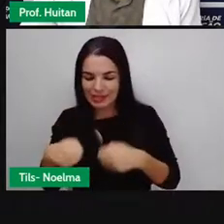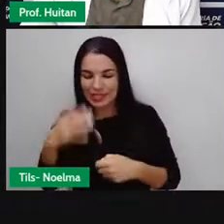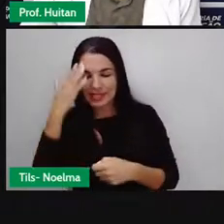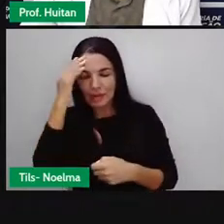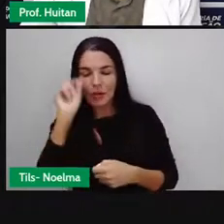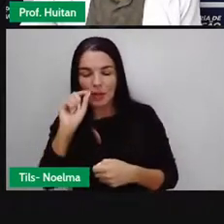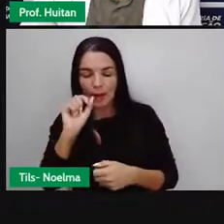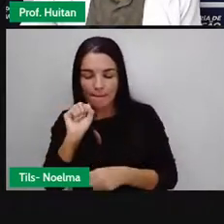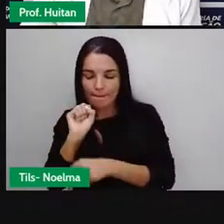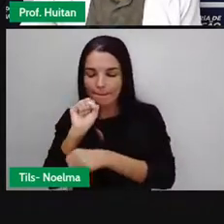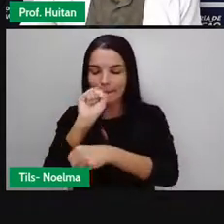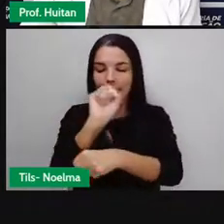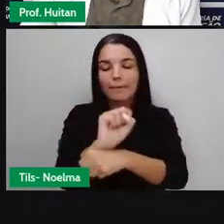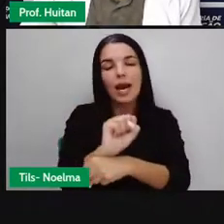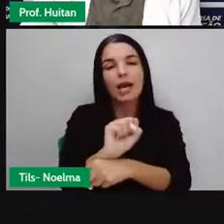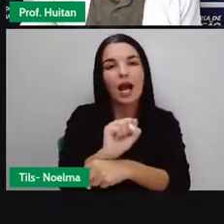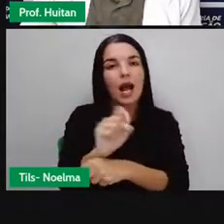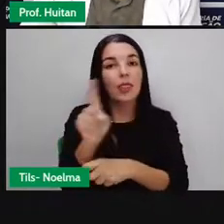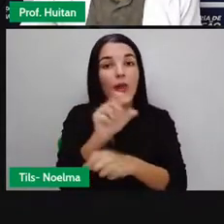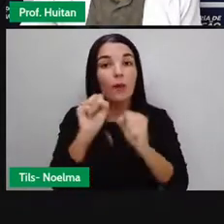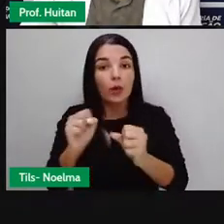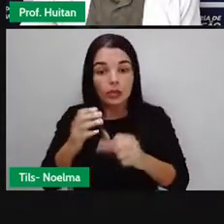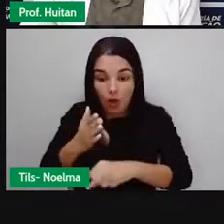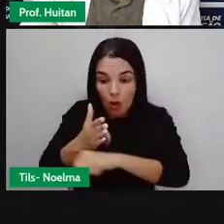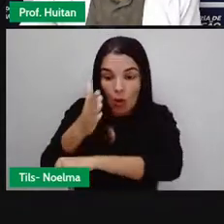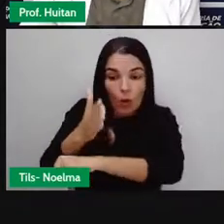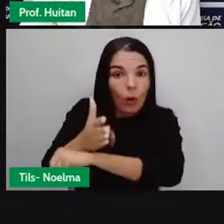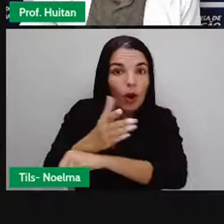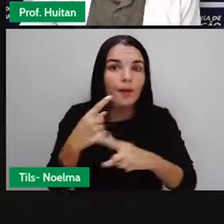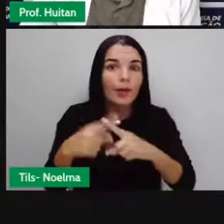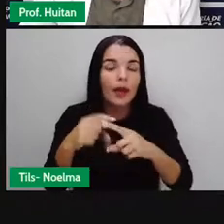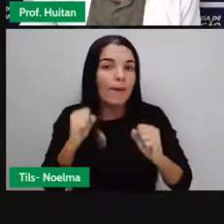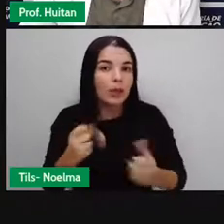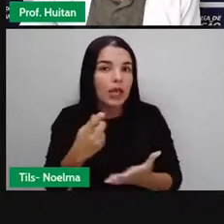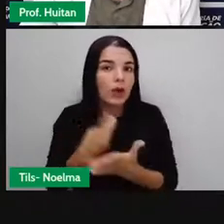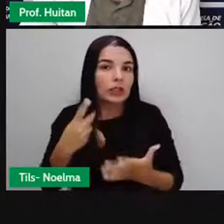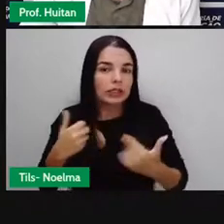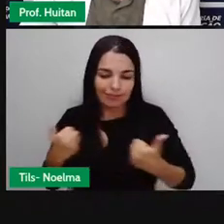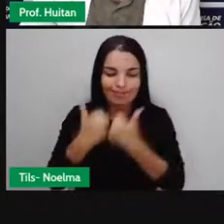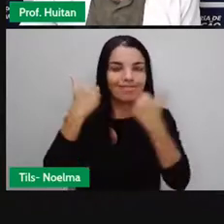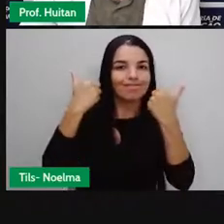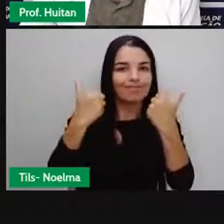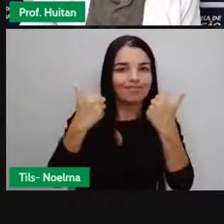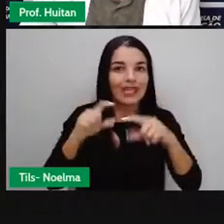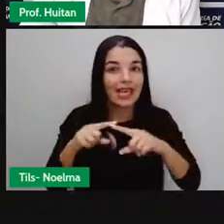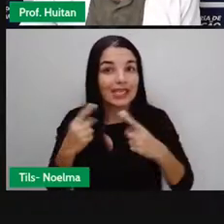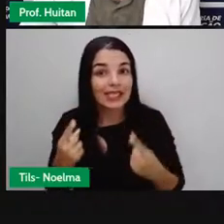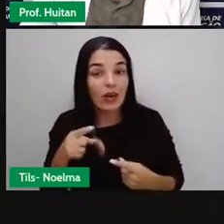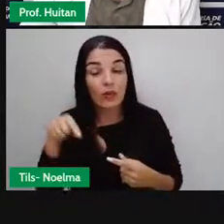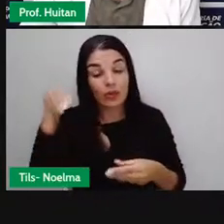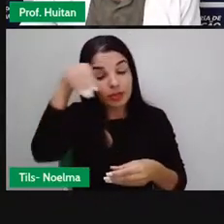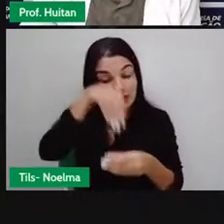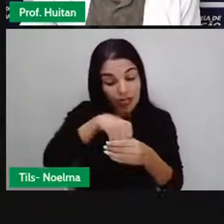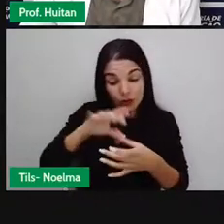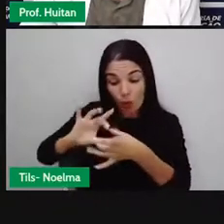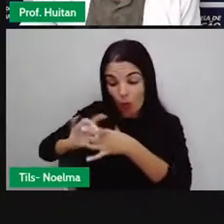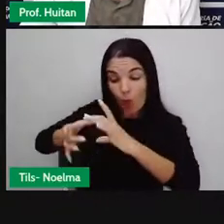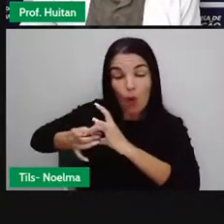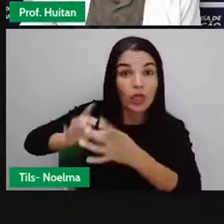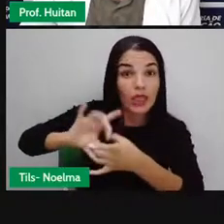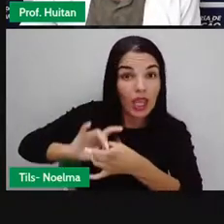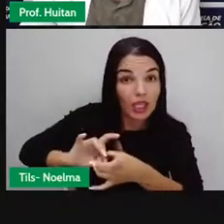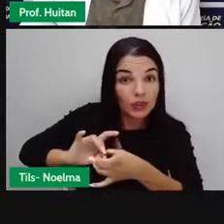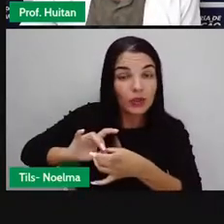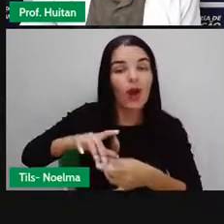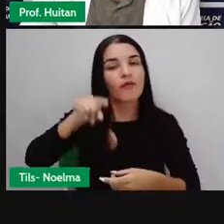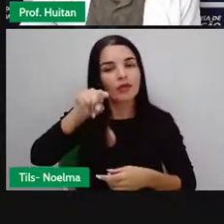a um cruzamento e que você não pode ultrapassar porque você pode causar um acidente. Então, dentro daquele contexto,